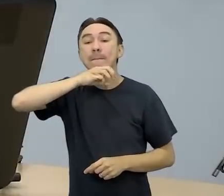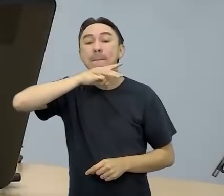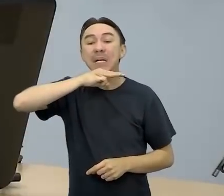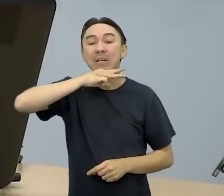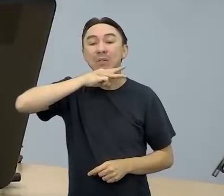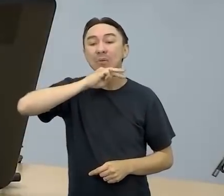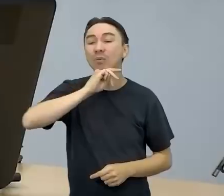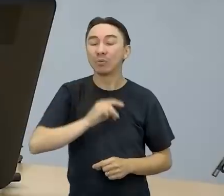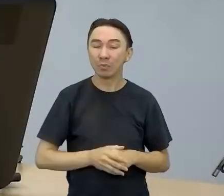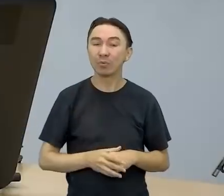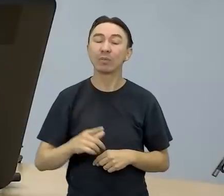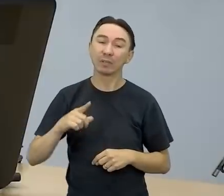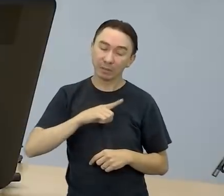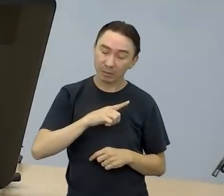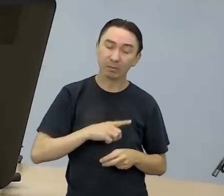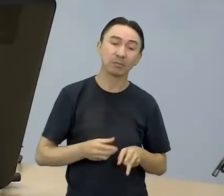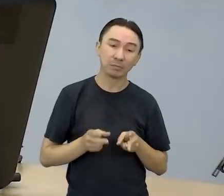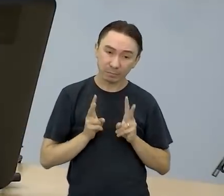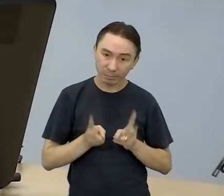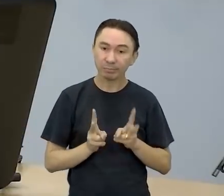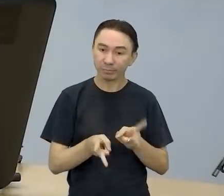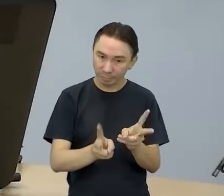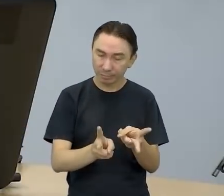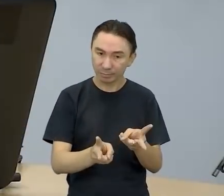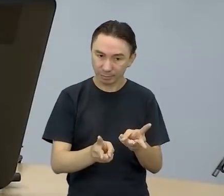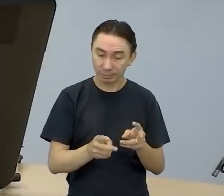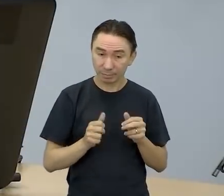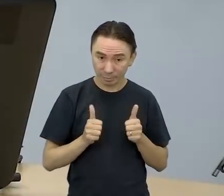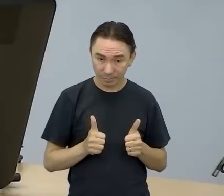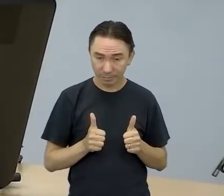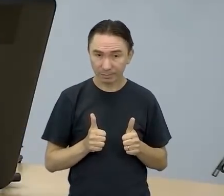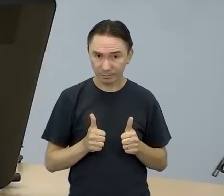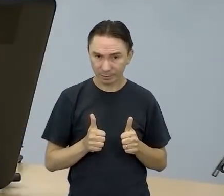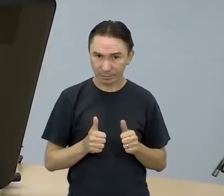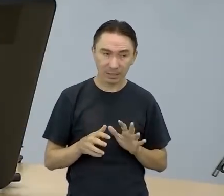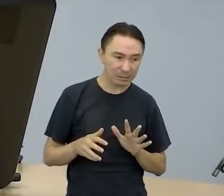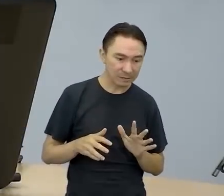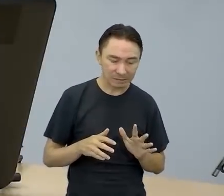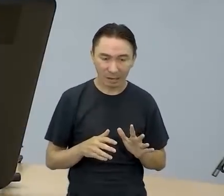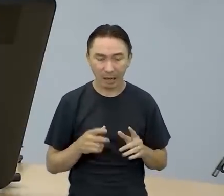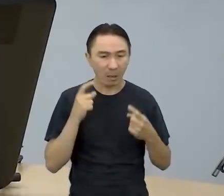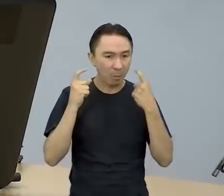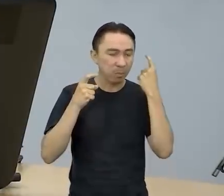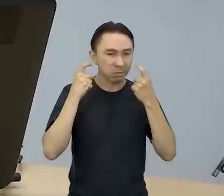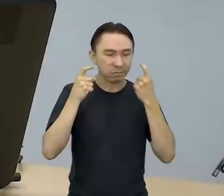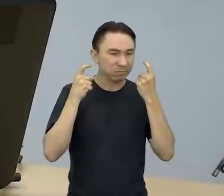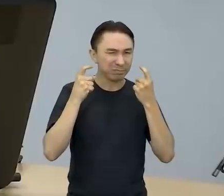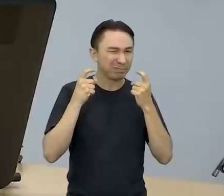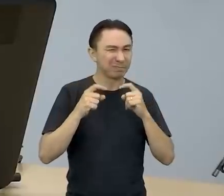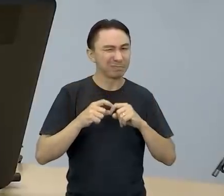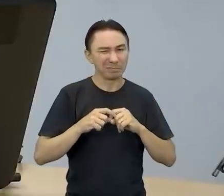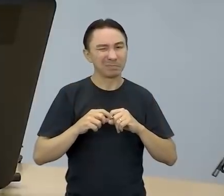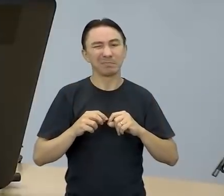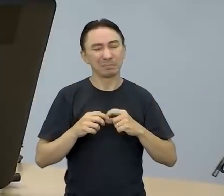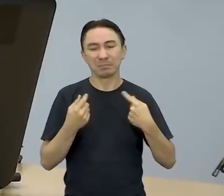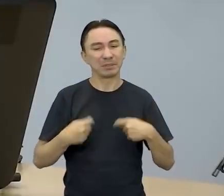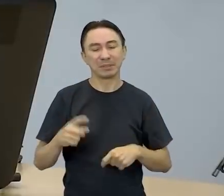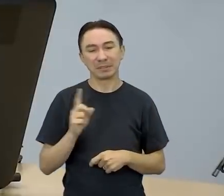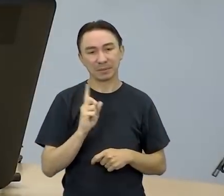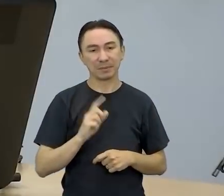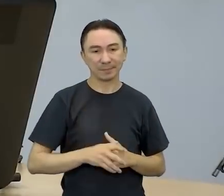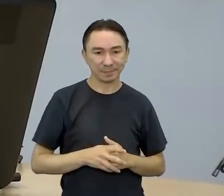de recuperação só focada aí nessa recuperação contínua em ciências humanas, não se preocupem. Agora a gente vai focar mais geral na recuperação